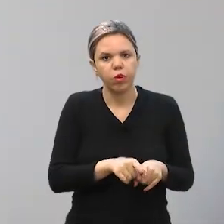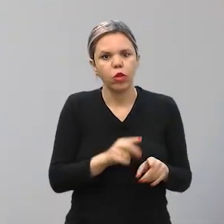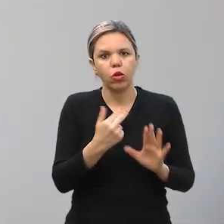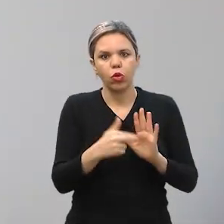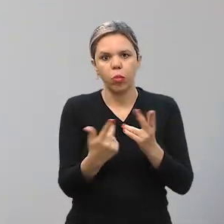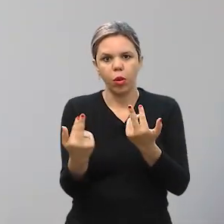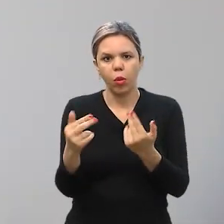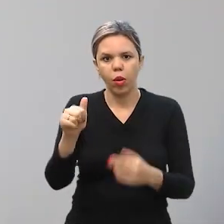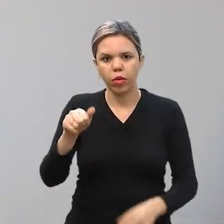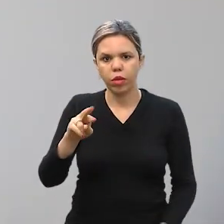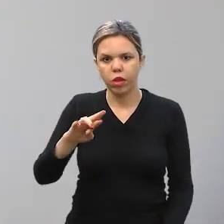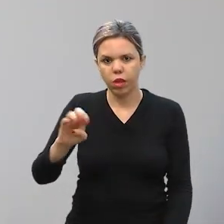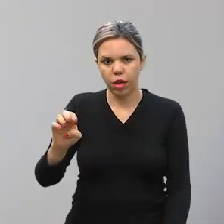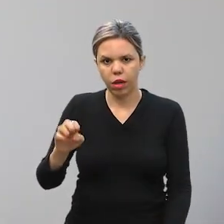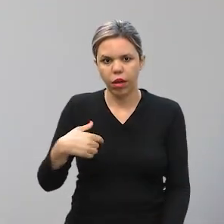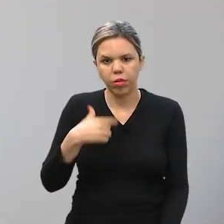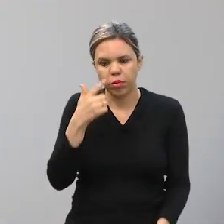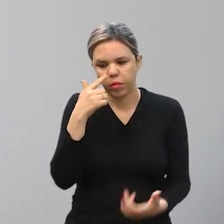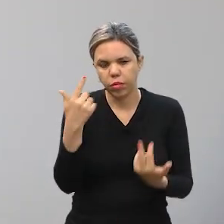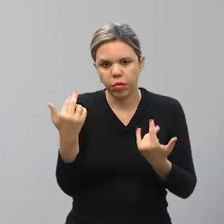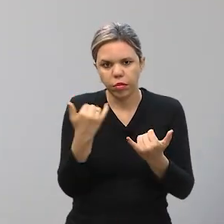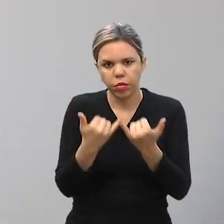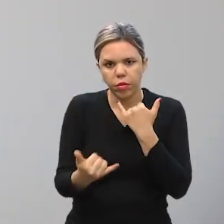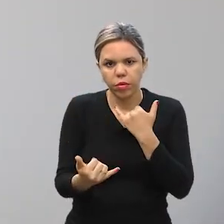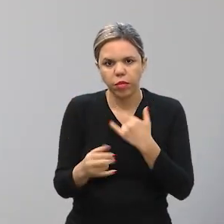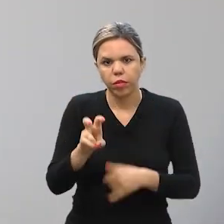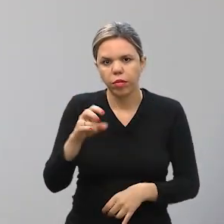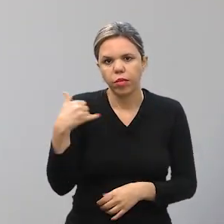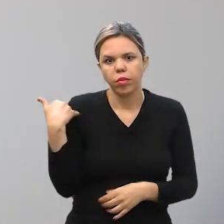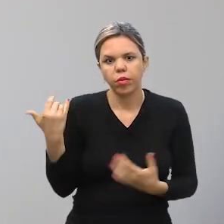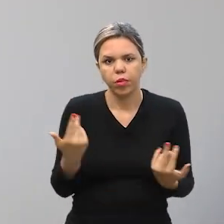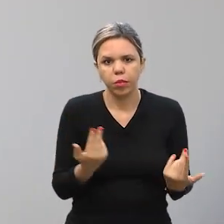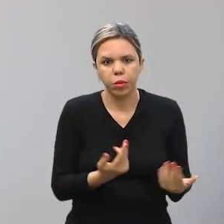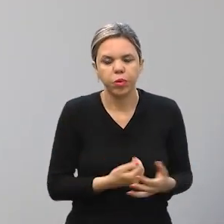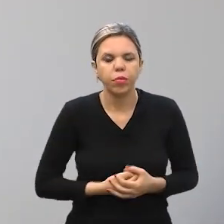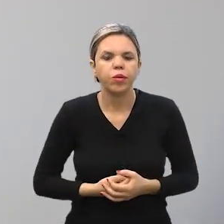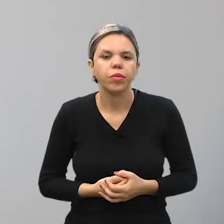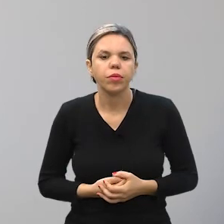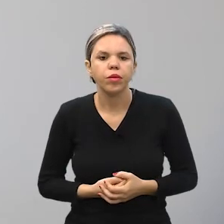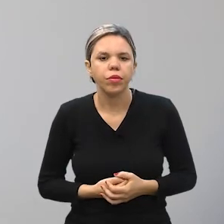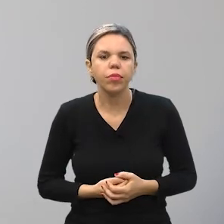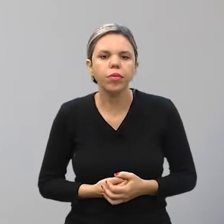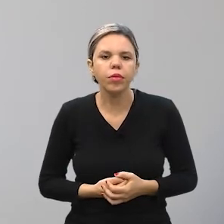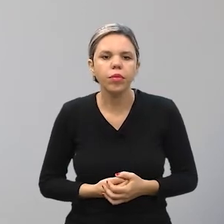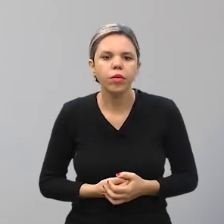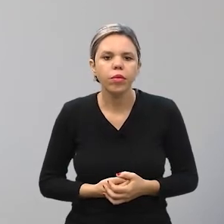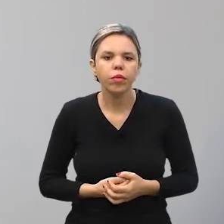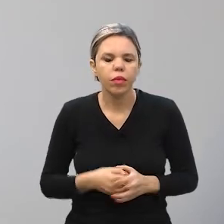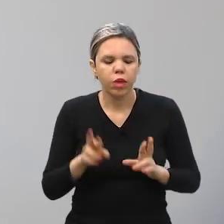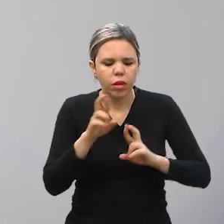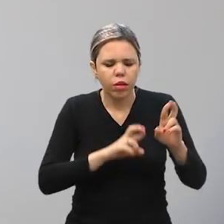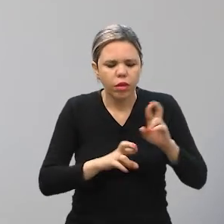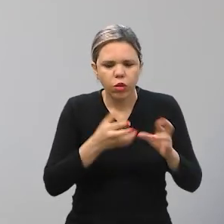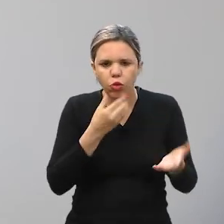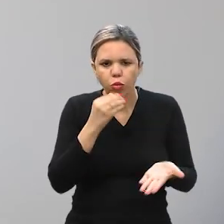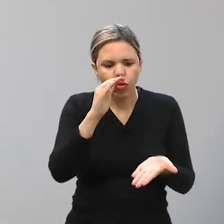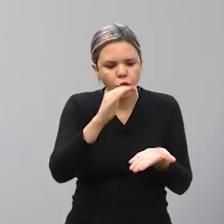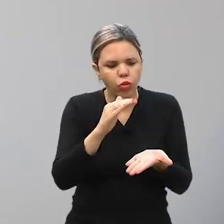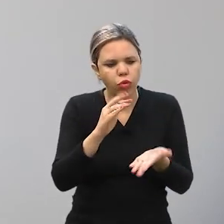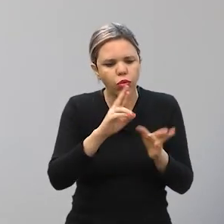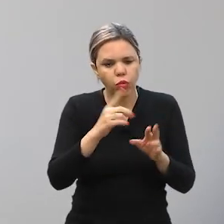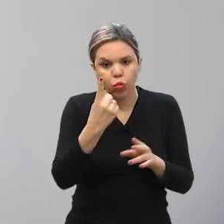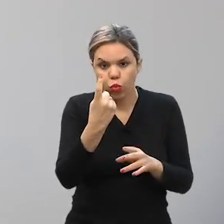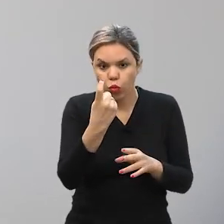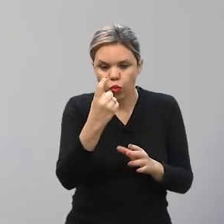André, por incrível que pareça, também 5 anos de idade. E olhei o menino, examinei e fiz um